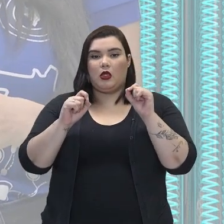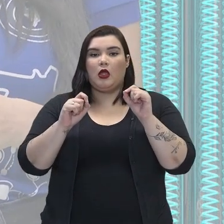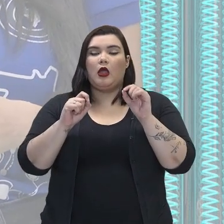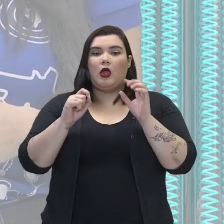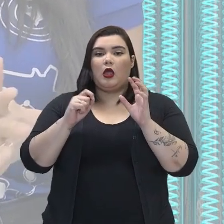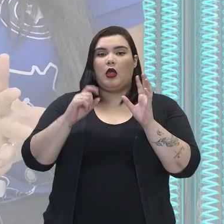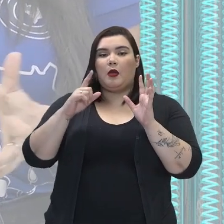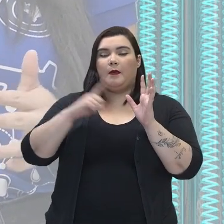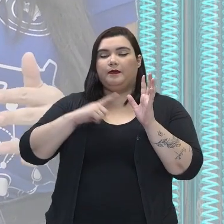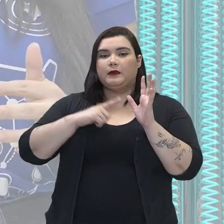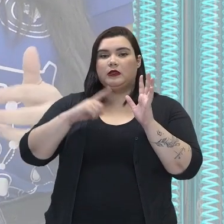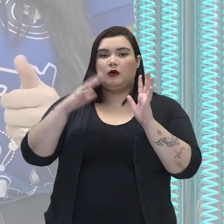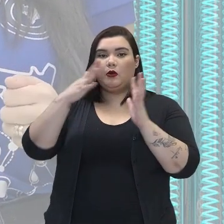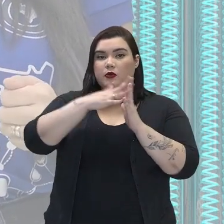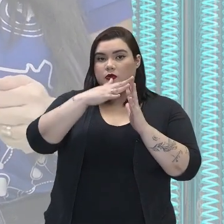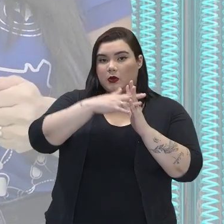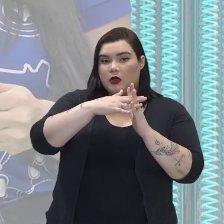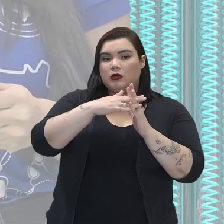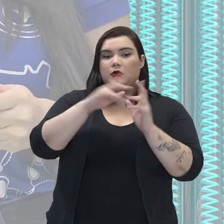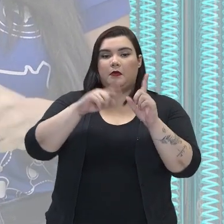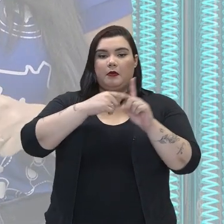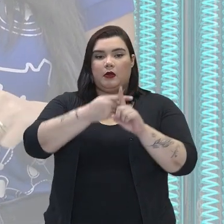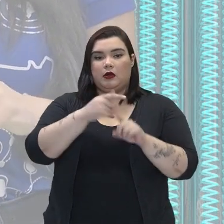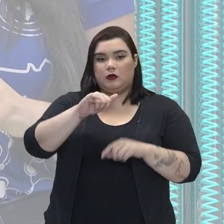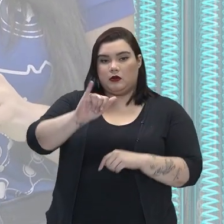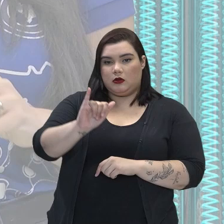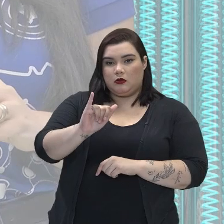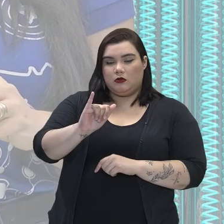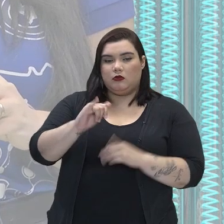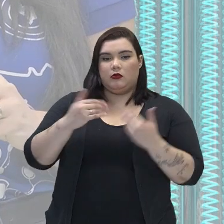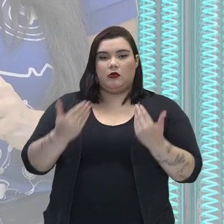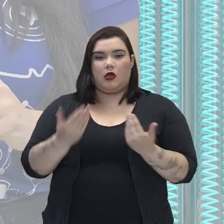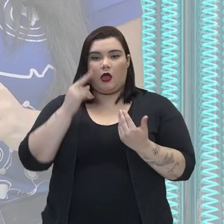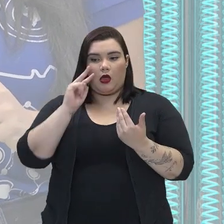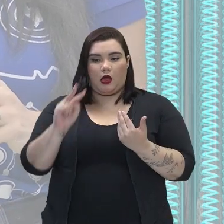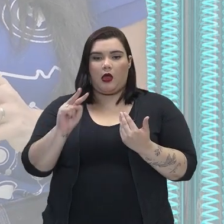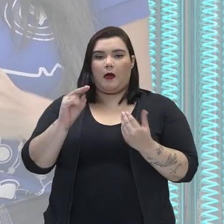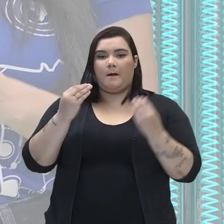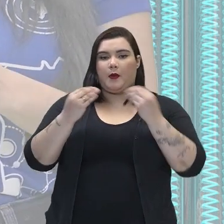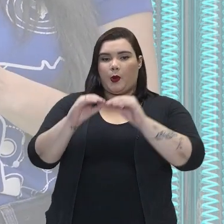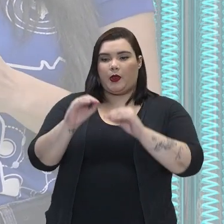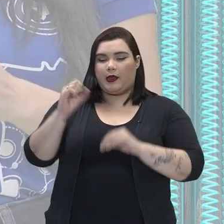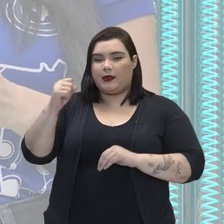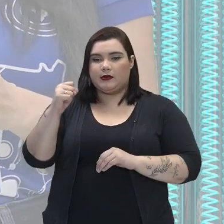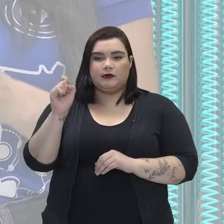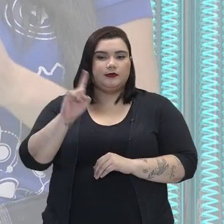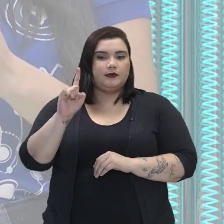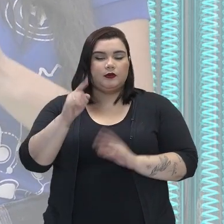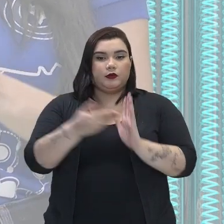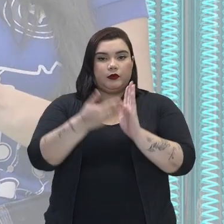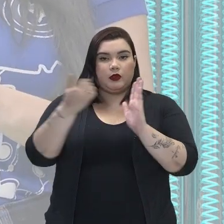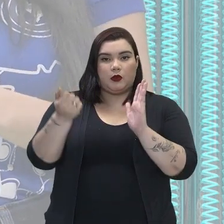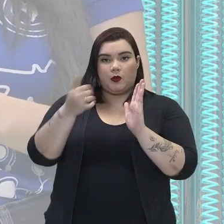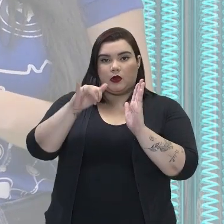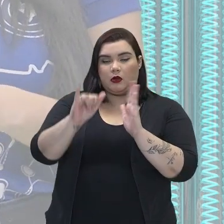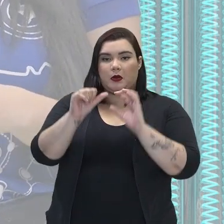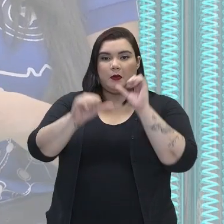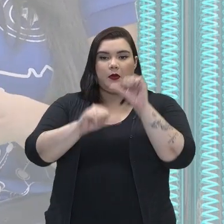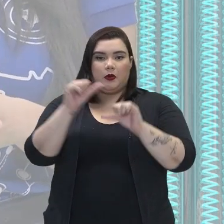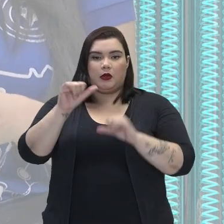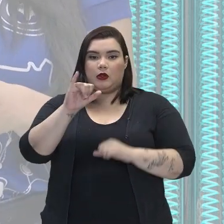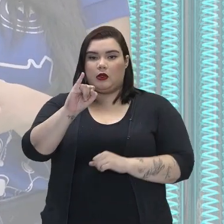Então, baby tem uma consoante mais o Y. Não posso colocar só o S, eu vou tirar o Y e